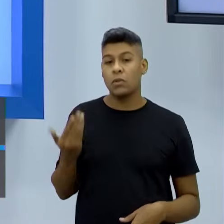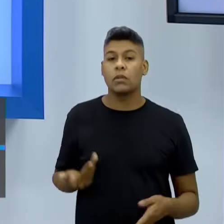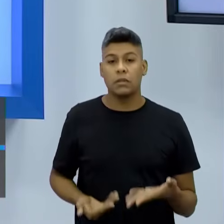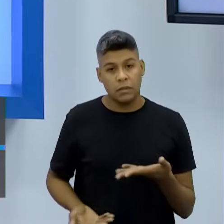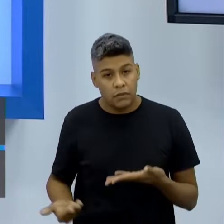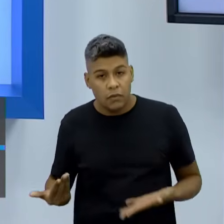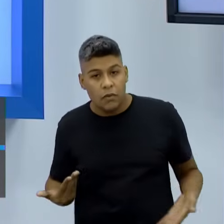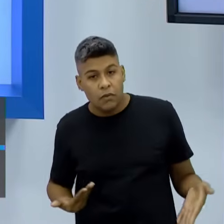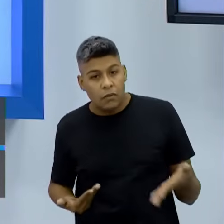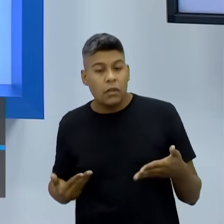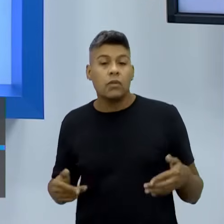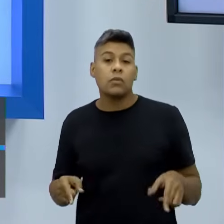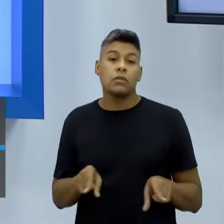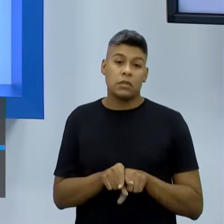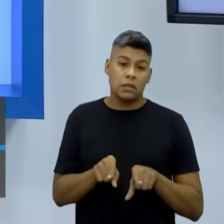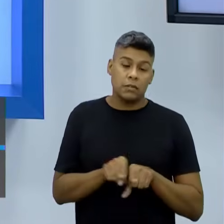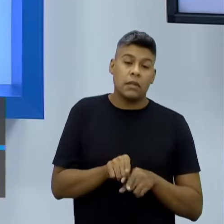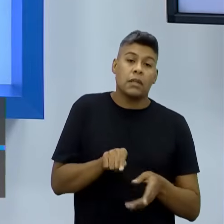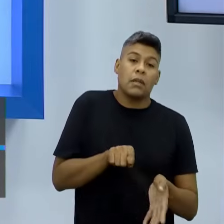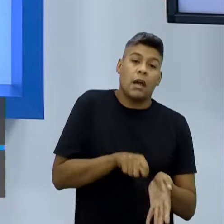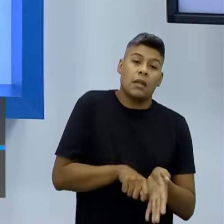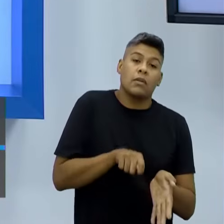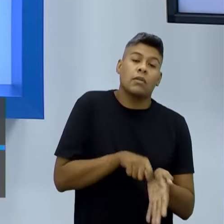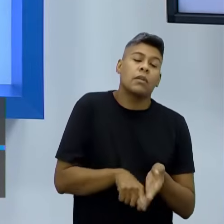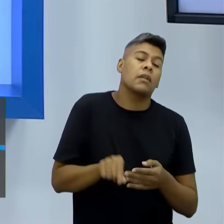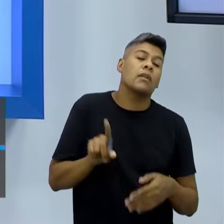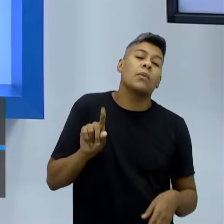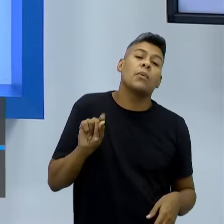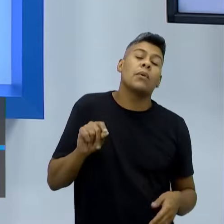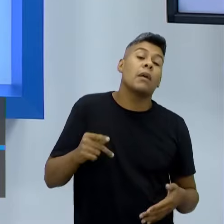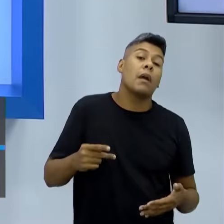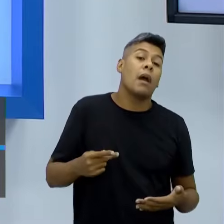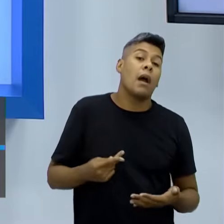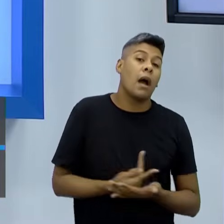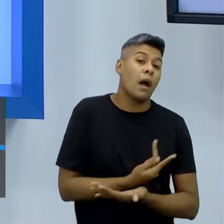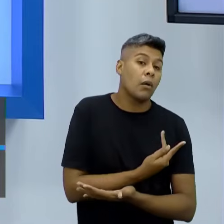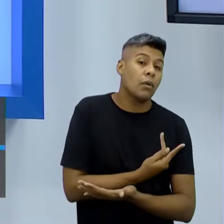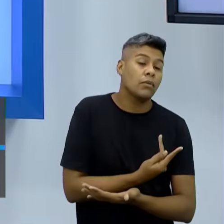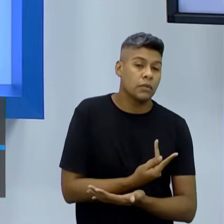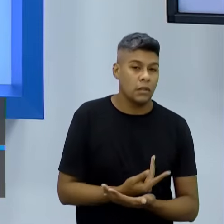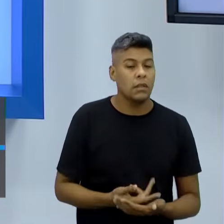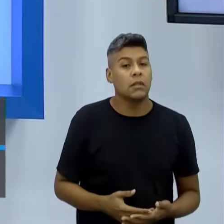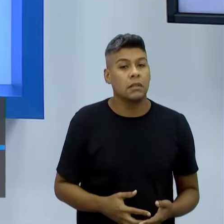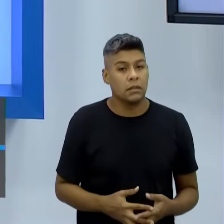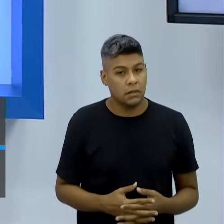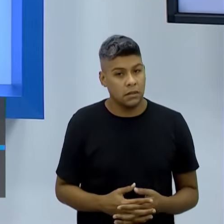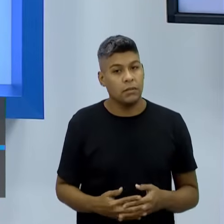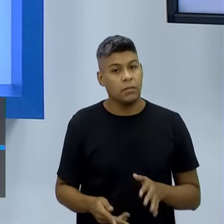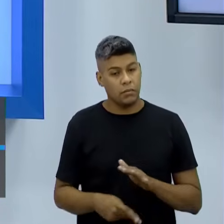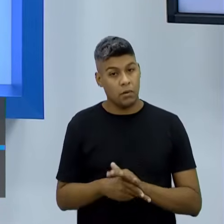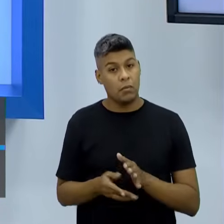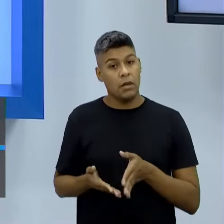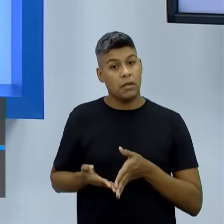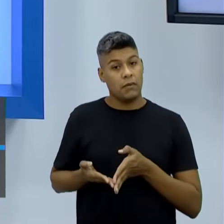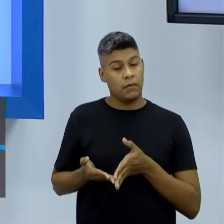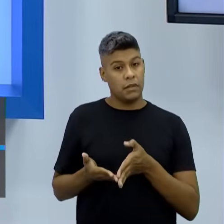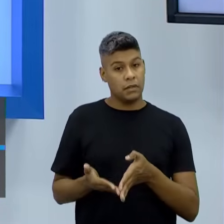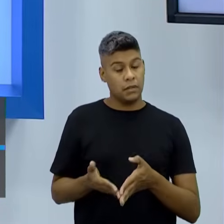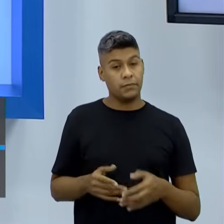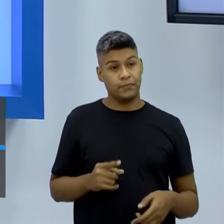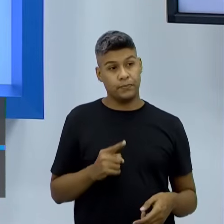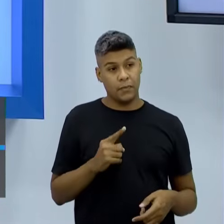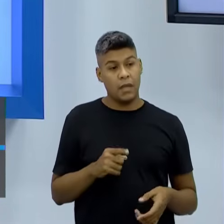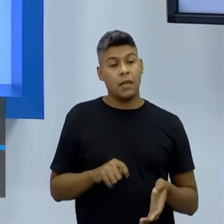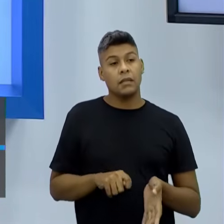nas grandes navegações, que anotavam então o que acontecia, né, durante essas navegações. Eles, por